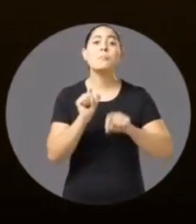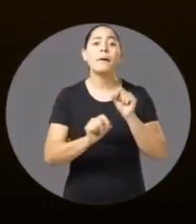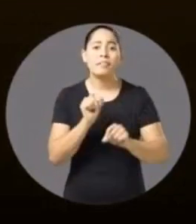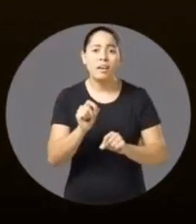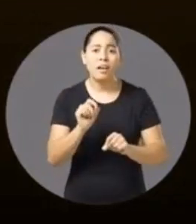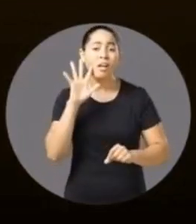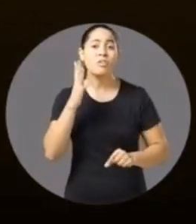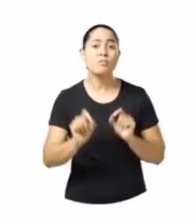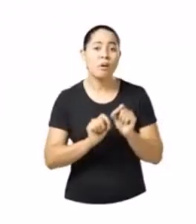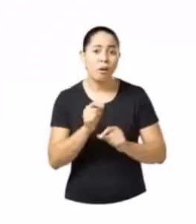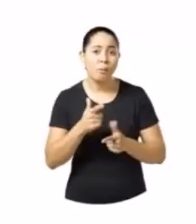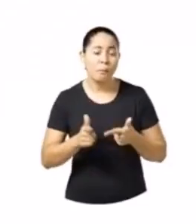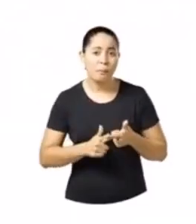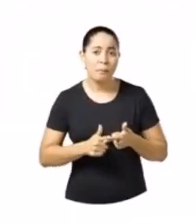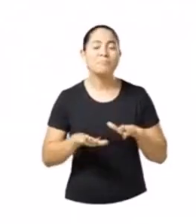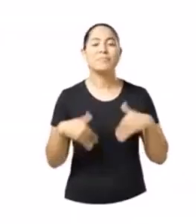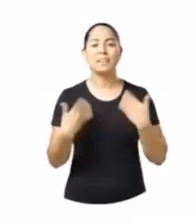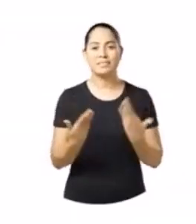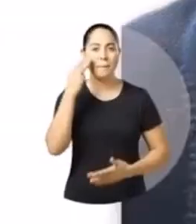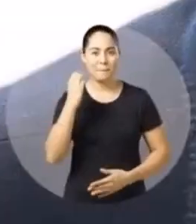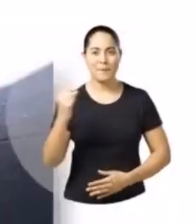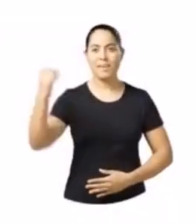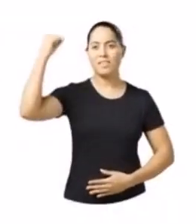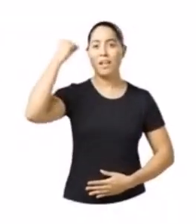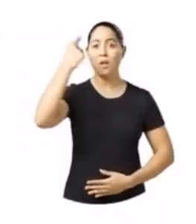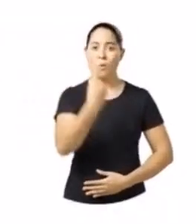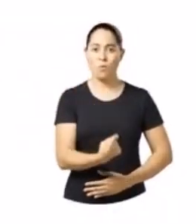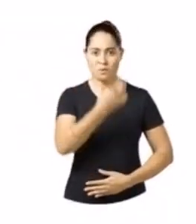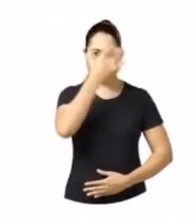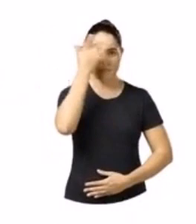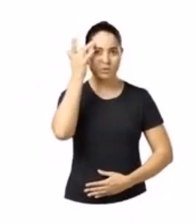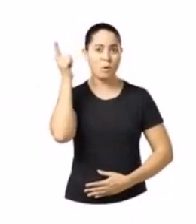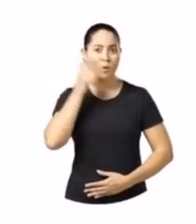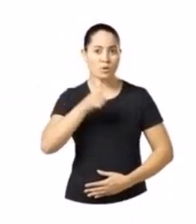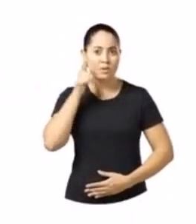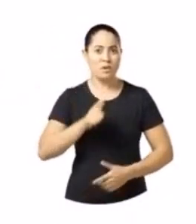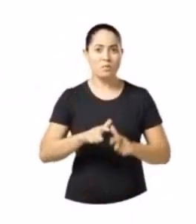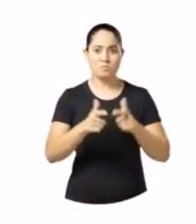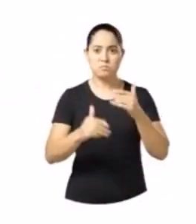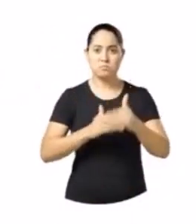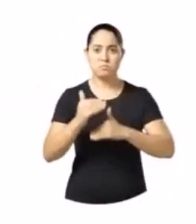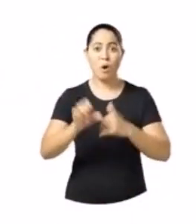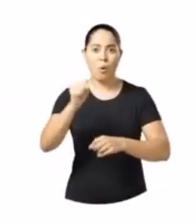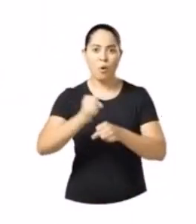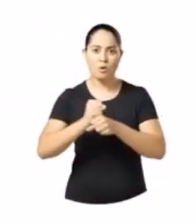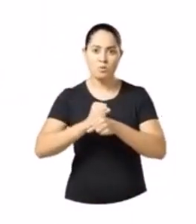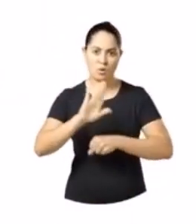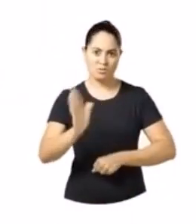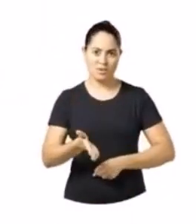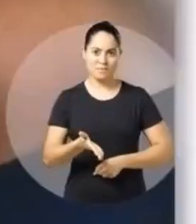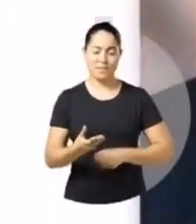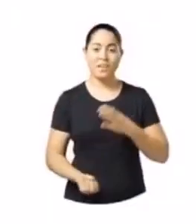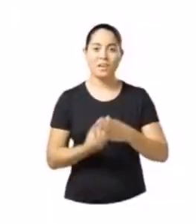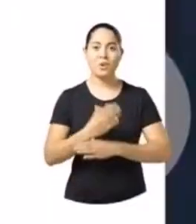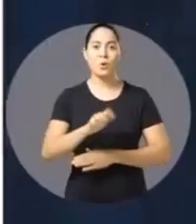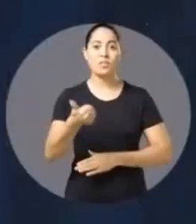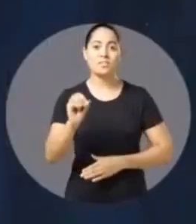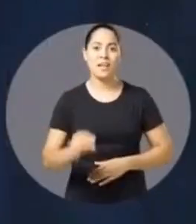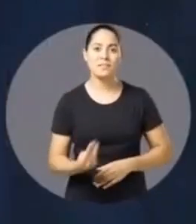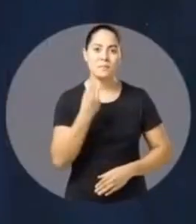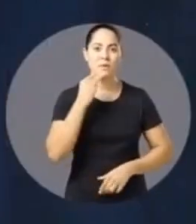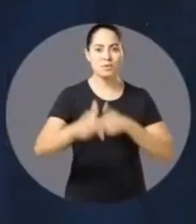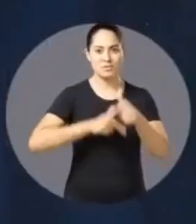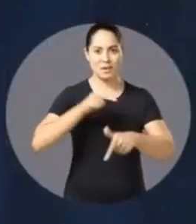políticos chamam para resolver? Pois é, Meirelles, o único que já fez o Brasil crescer por 8 anos seguidos e criou